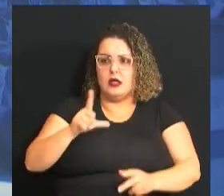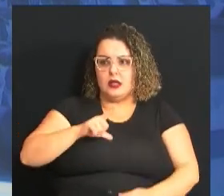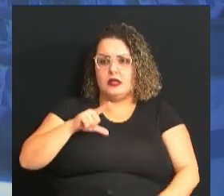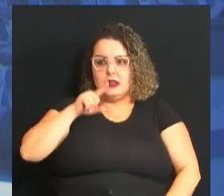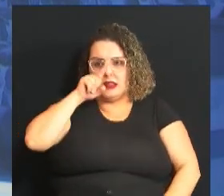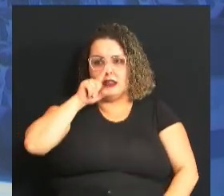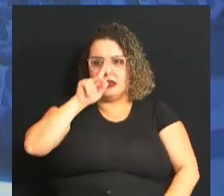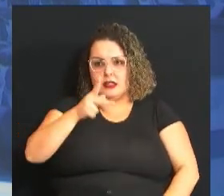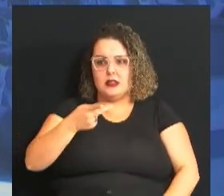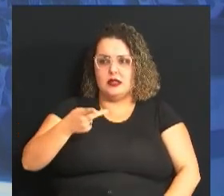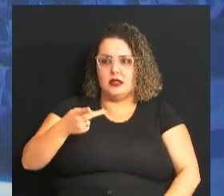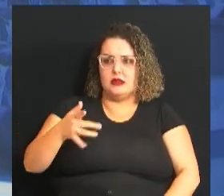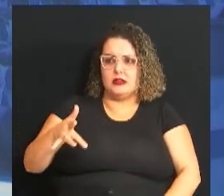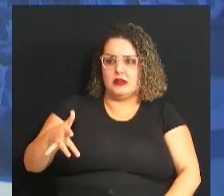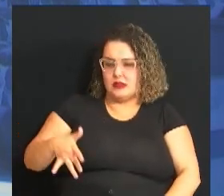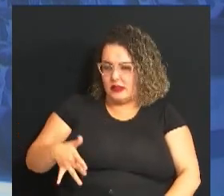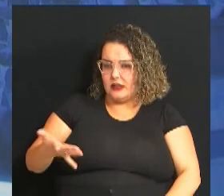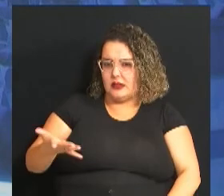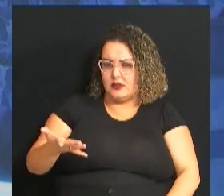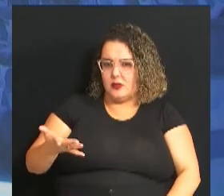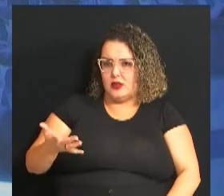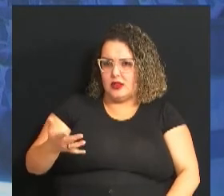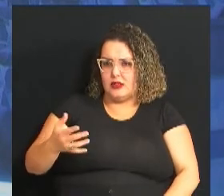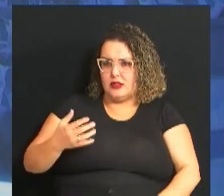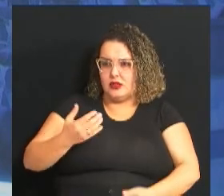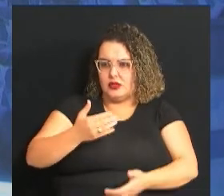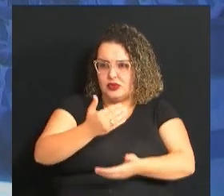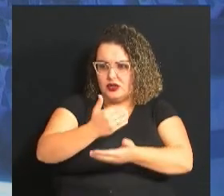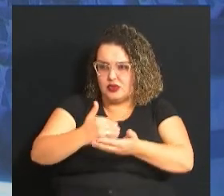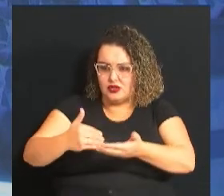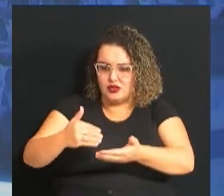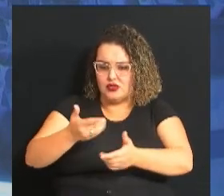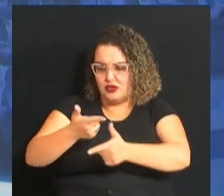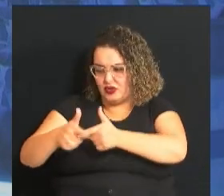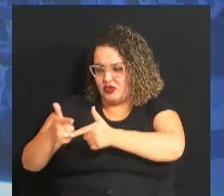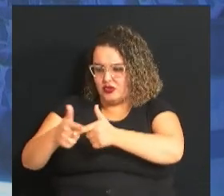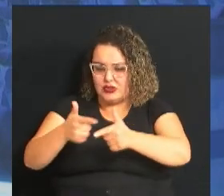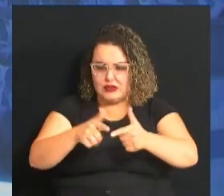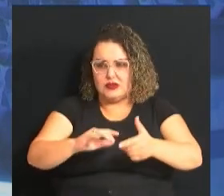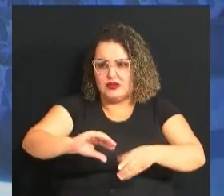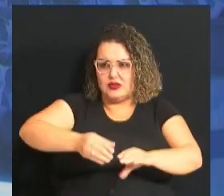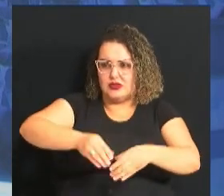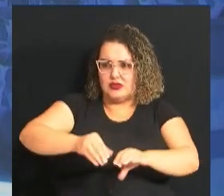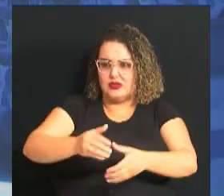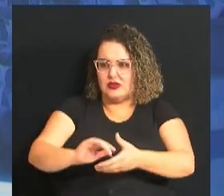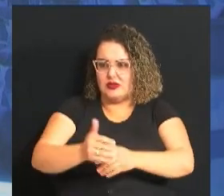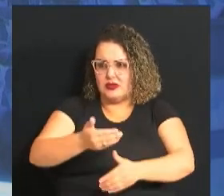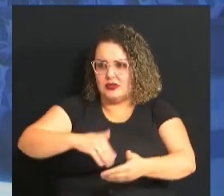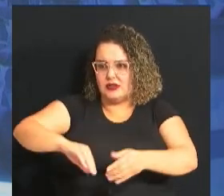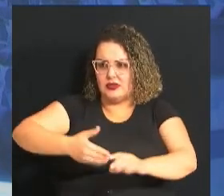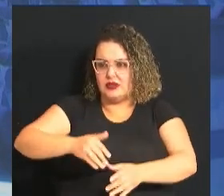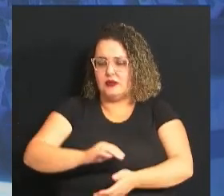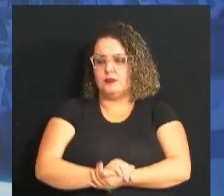hepatite nesse simples ato de dividir a bucha e lavar ali o talher, o prato?